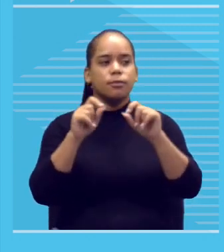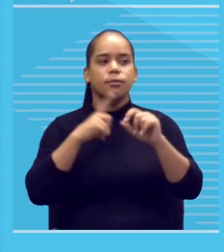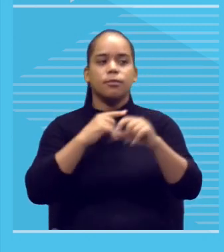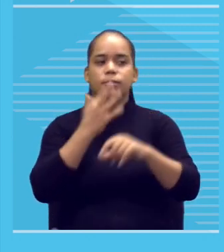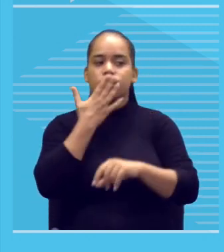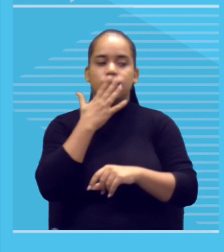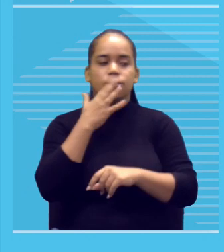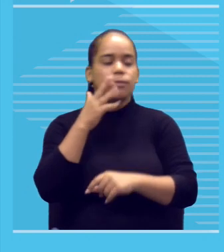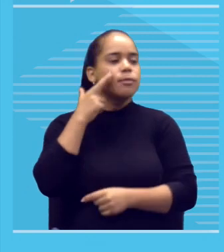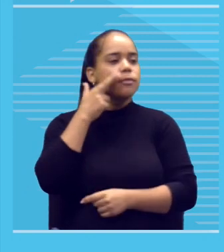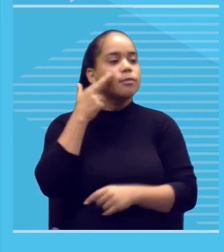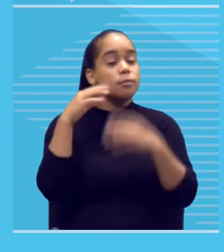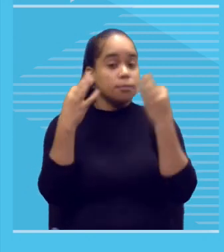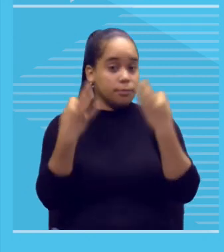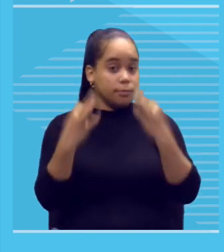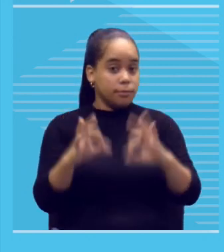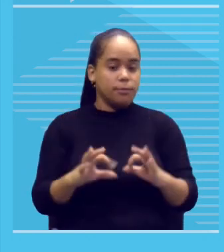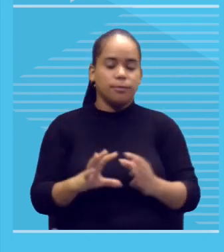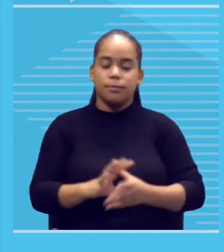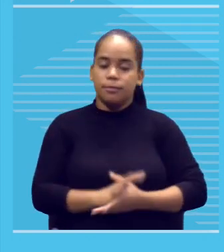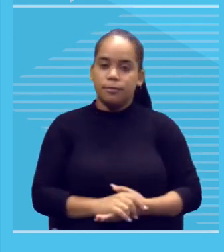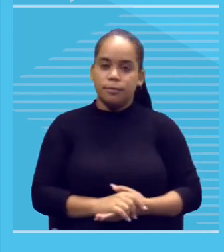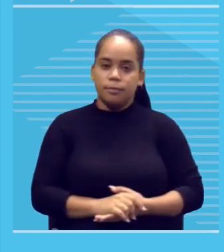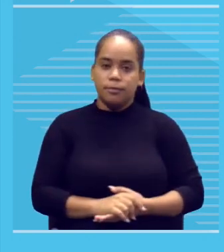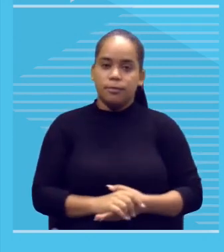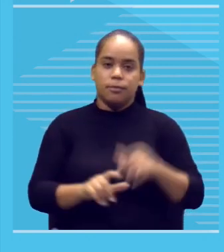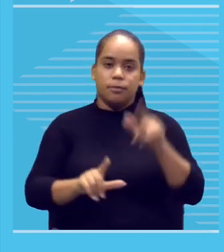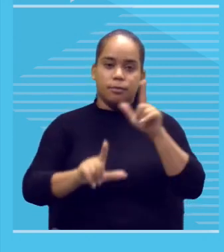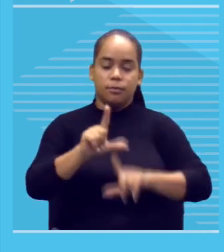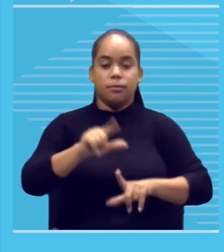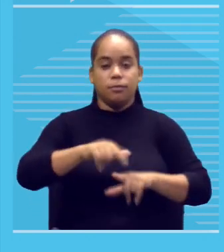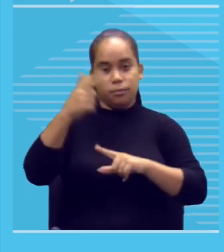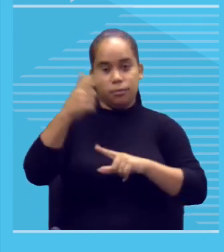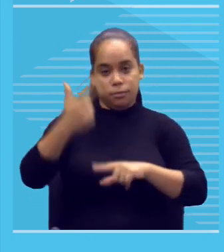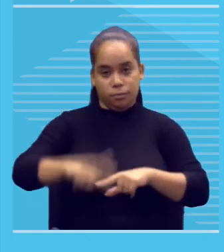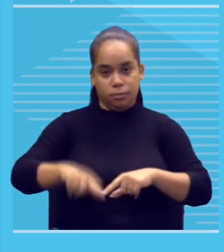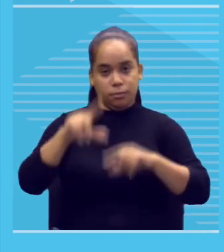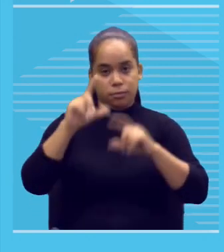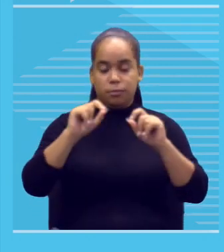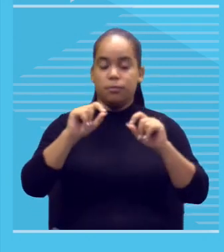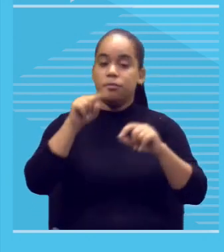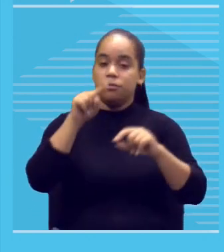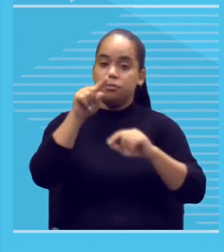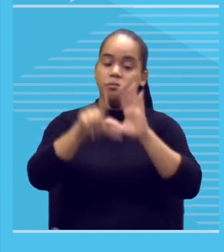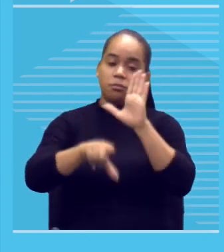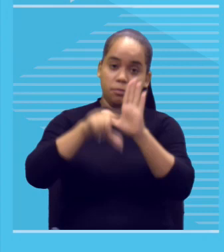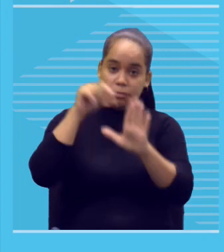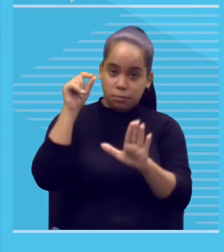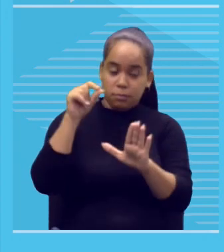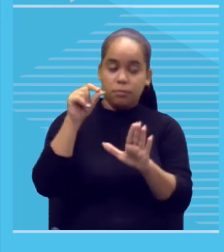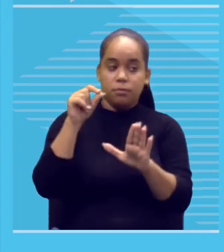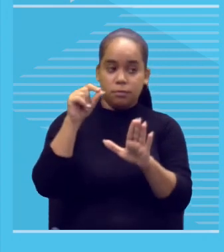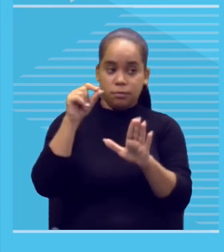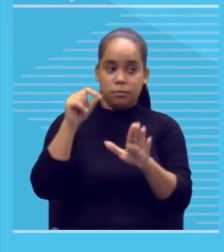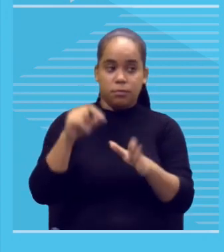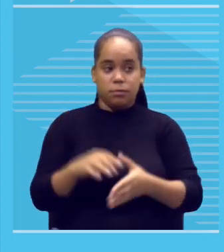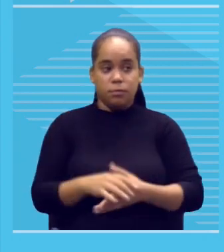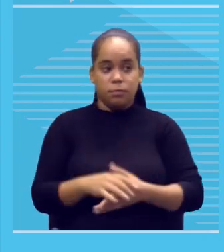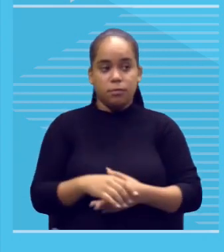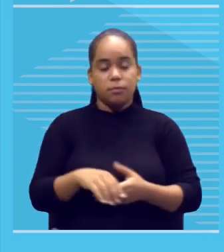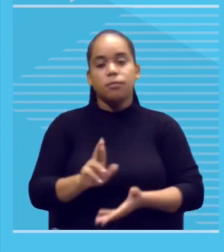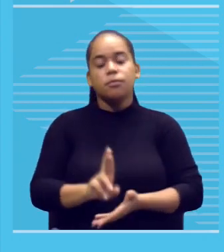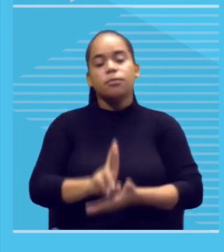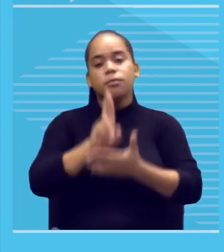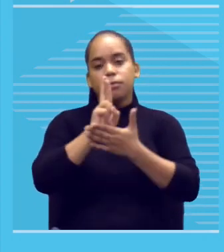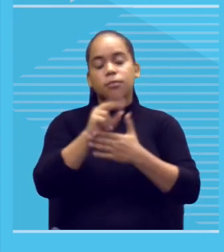em roxo tá gente tá certo a letra repito é você quem escolhe tá a